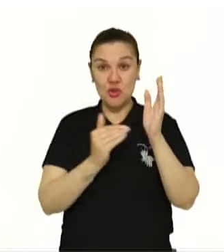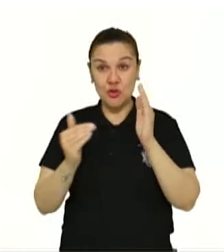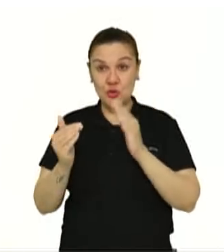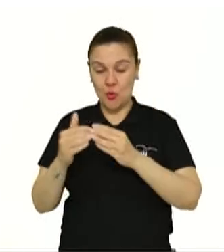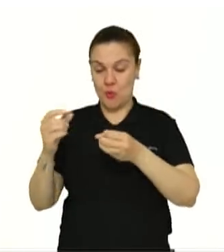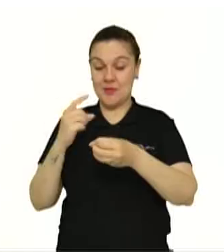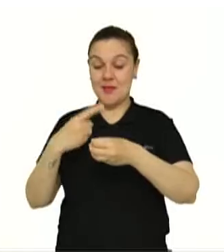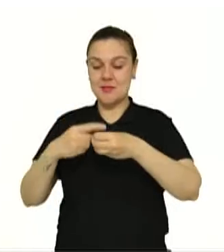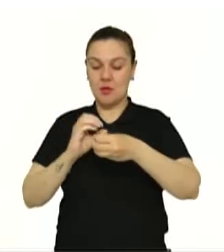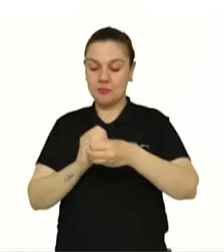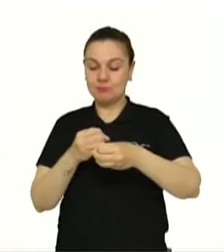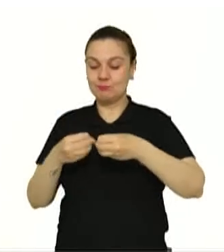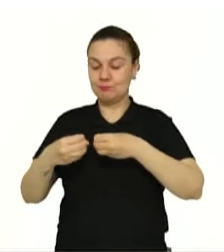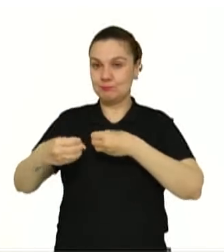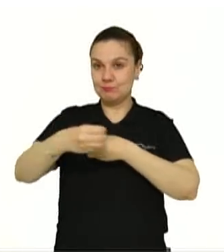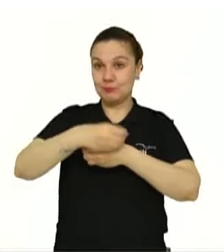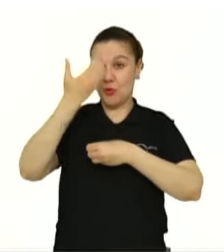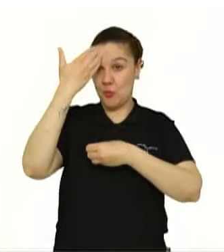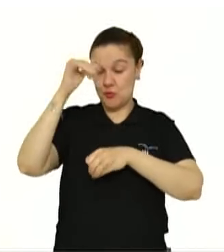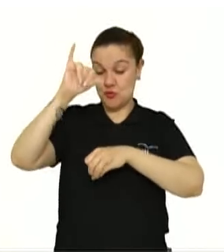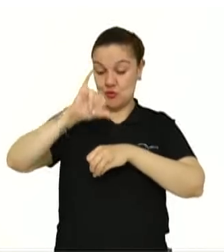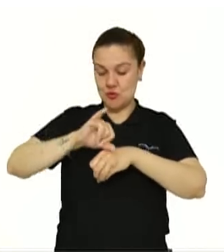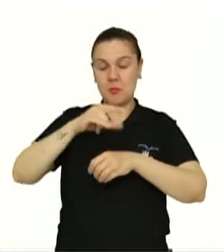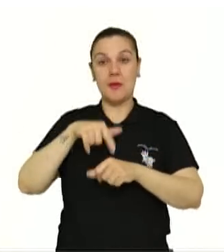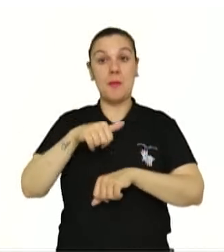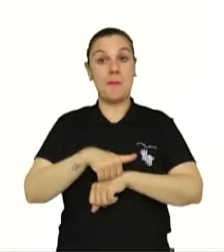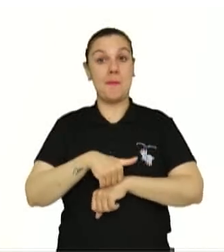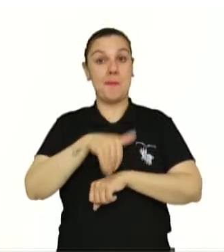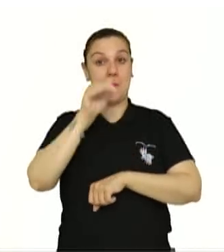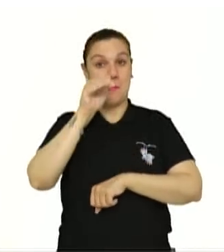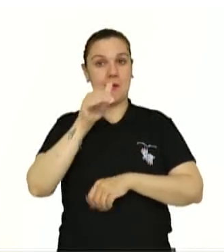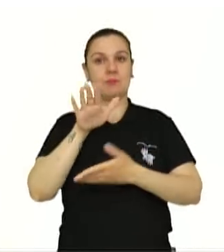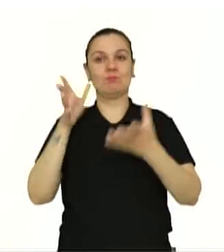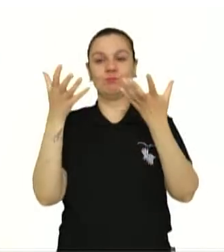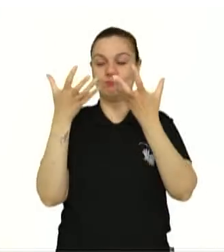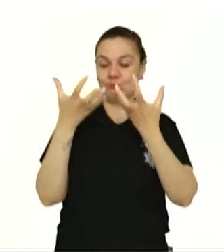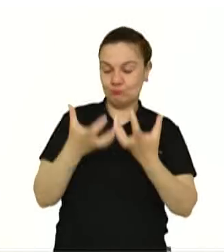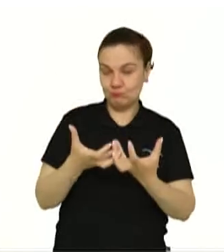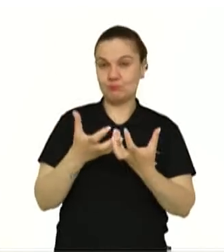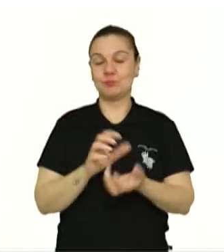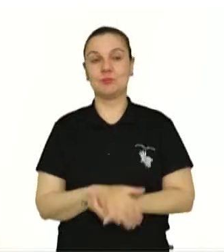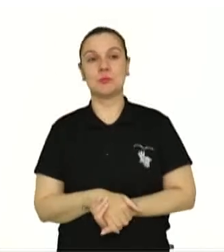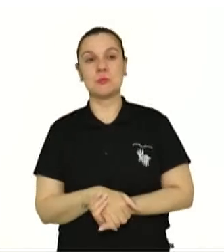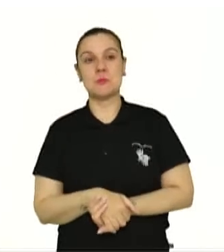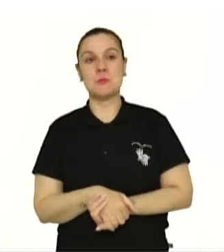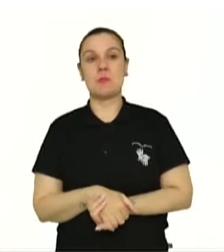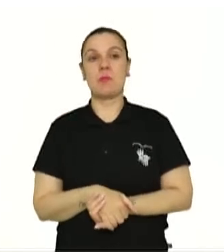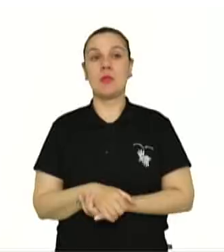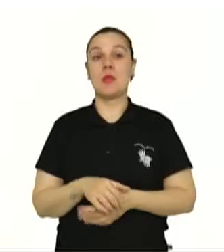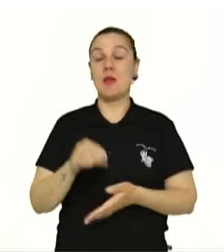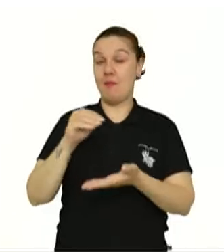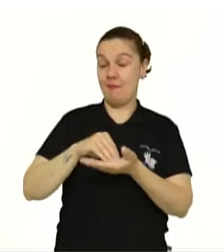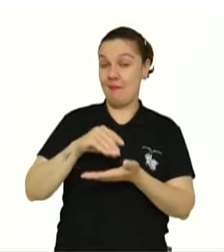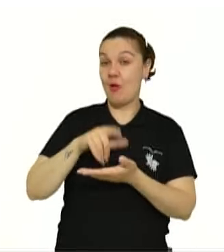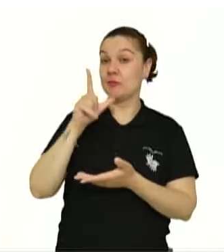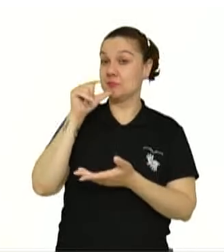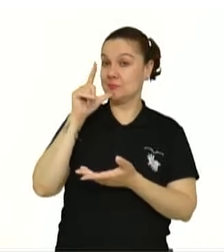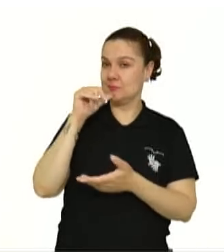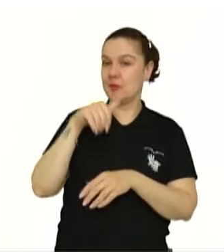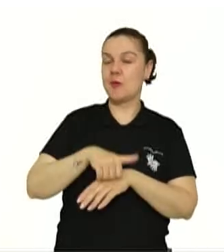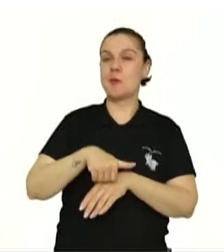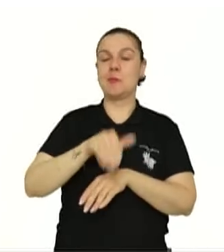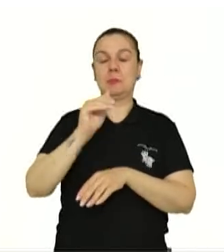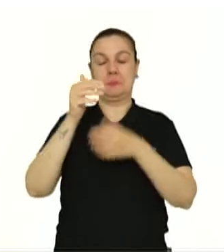de Curitiba, que é onde estamos registrando o processo de seca severa, de crise hídrica de forma